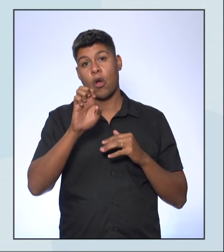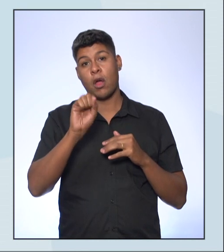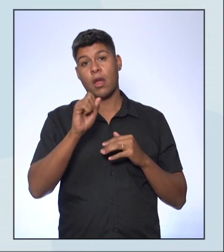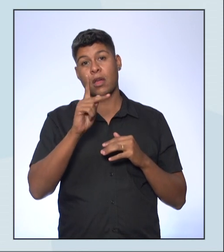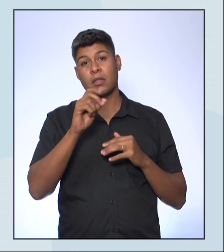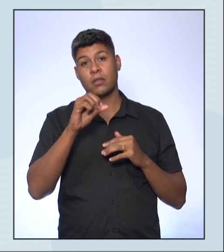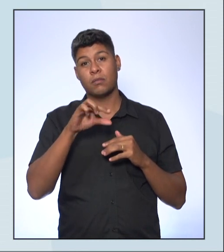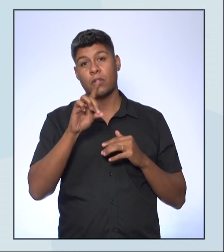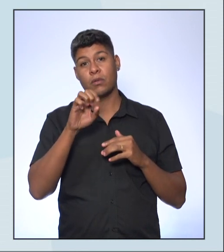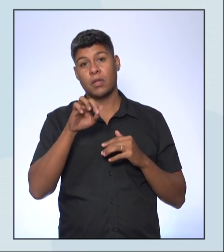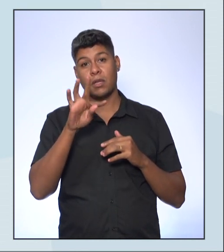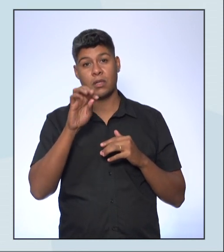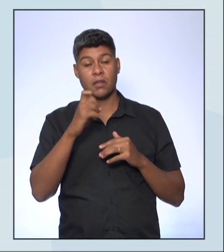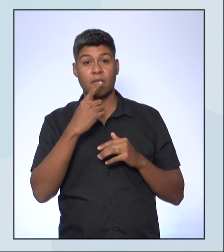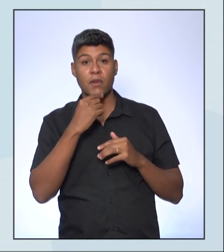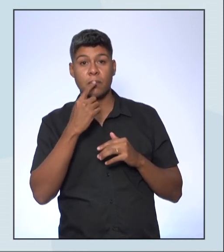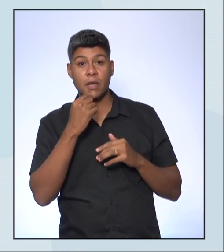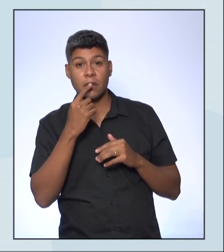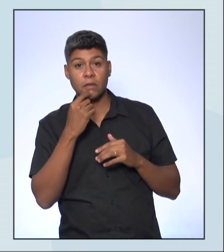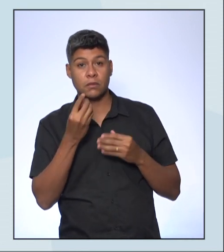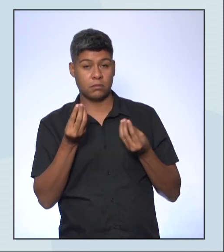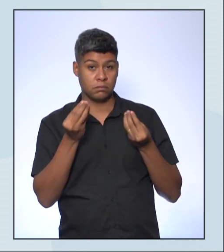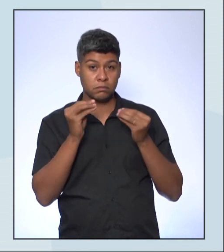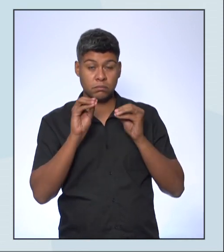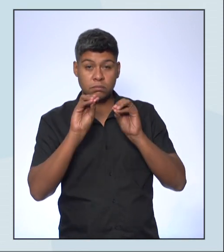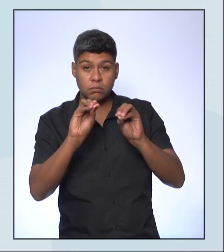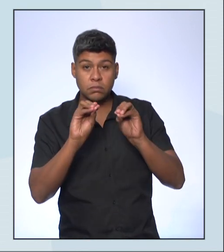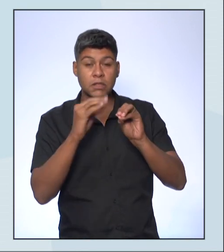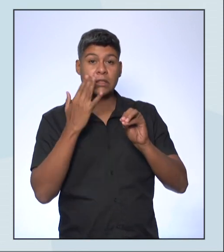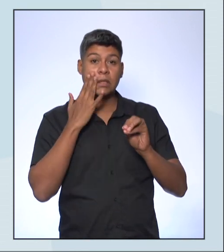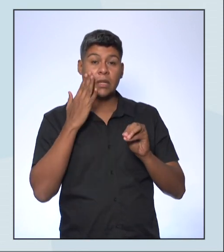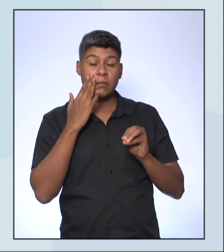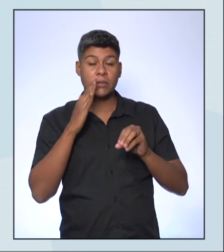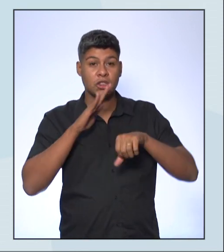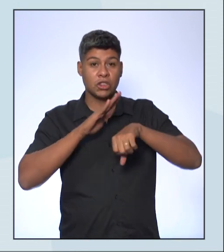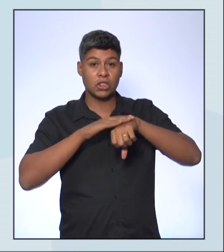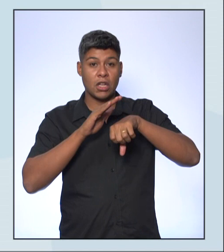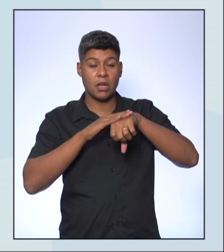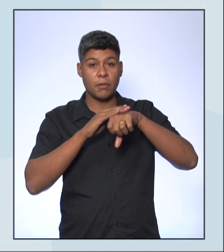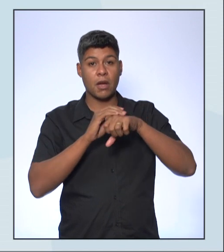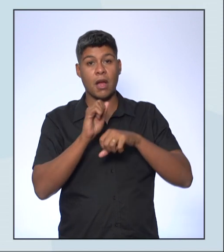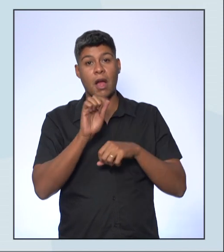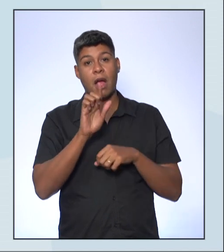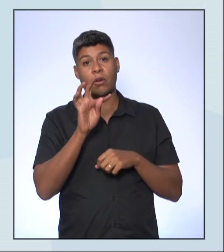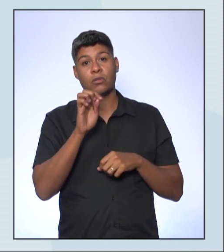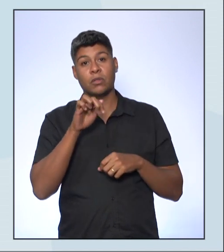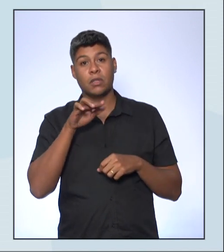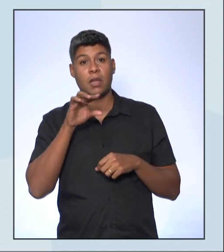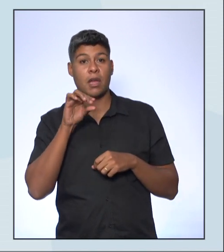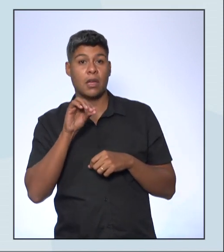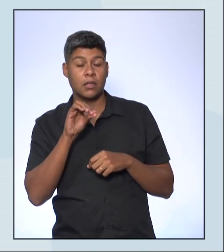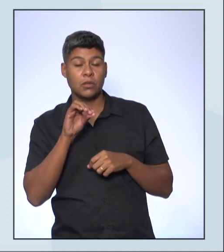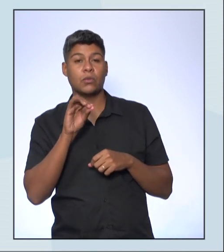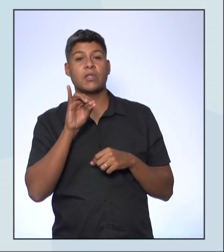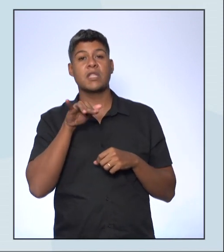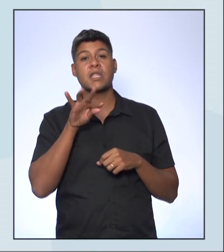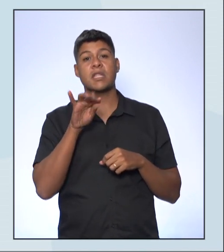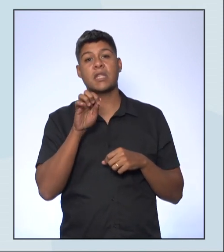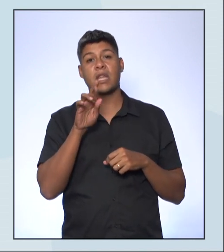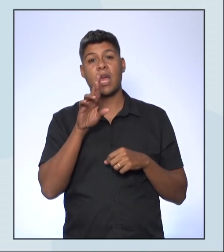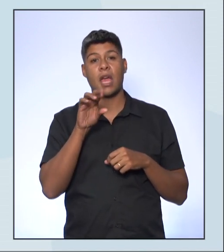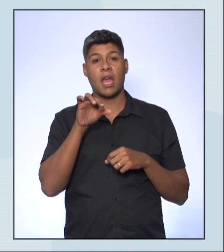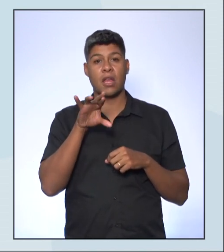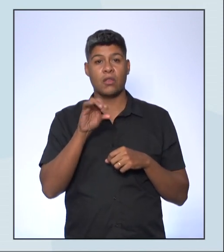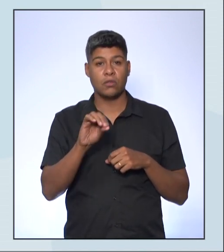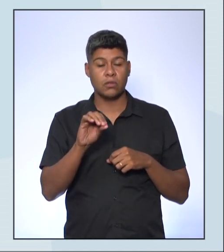a letra X no vermelho ali no correspondente dele. E aí eles viraram alternos internos? Isso mesmo. Ah, por isso que deu 85, que é o mesmo valor. Isso, é o mesmo